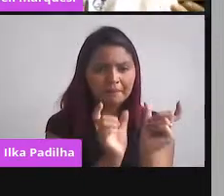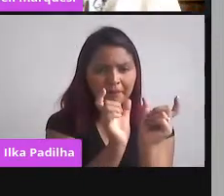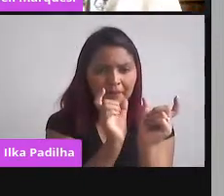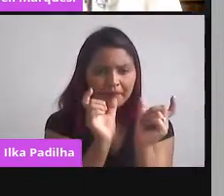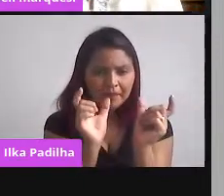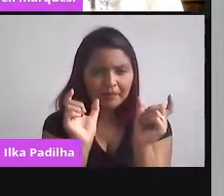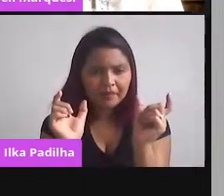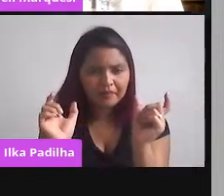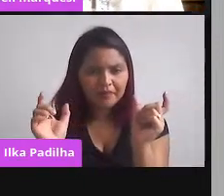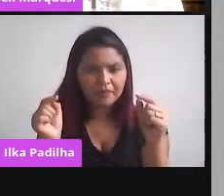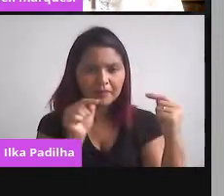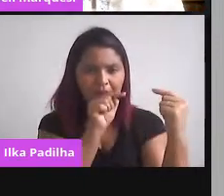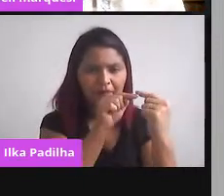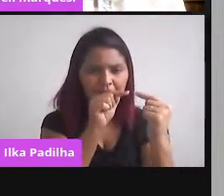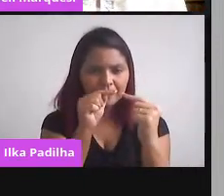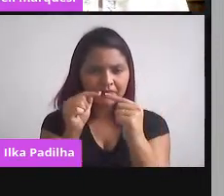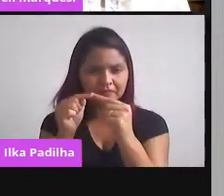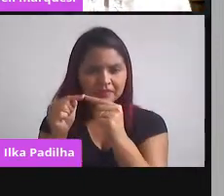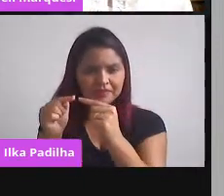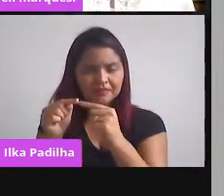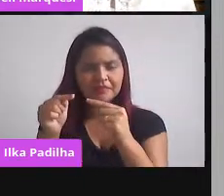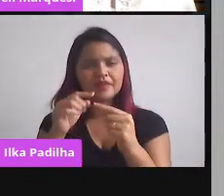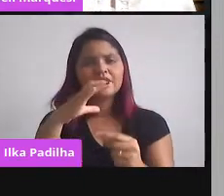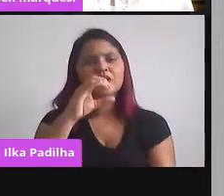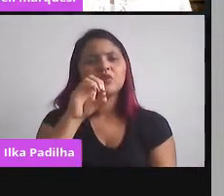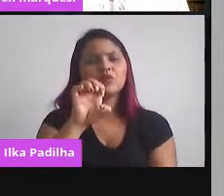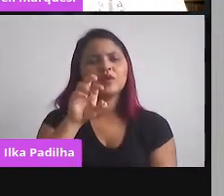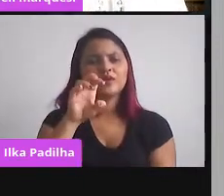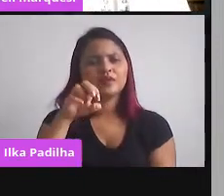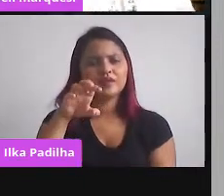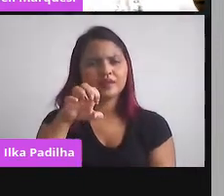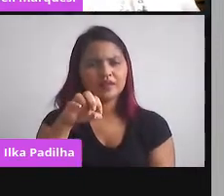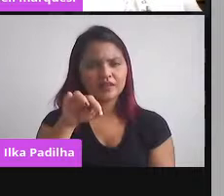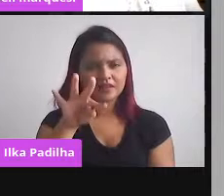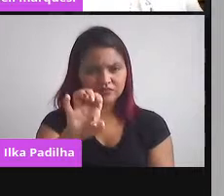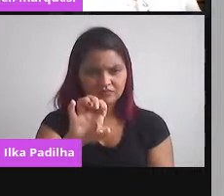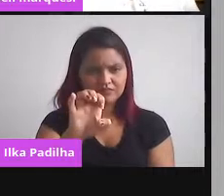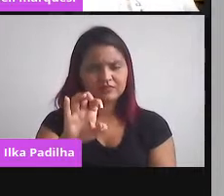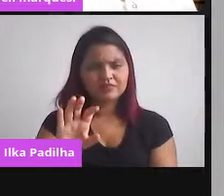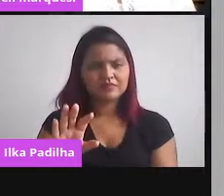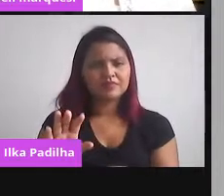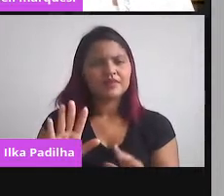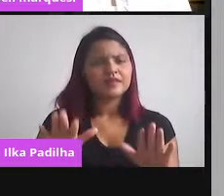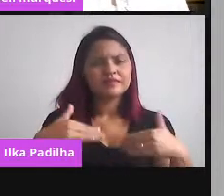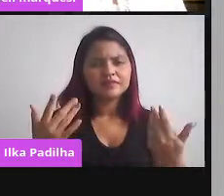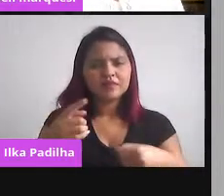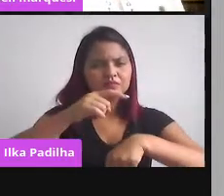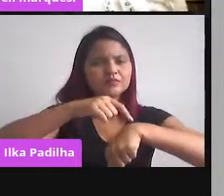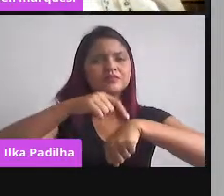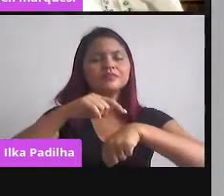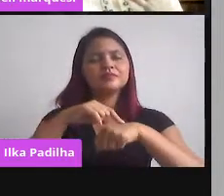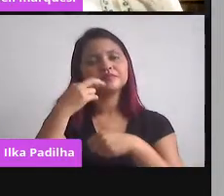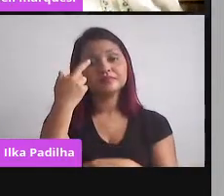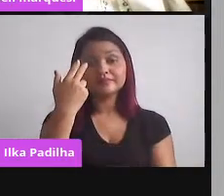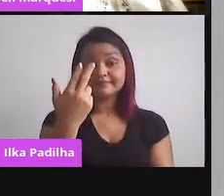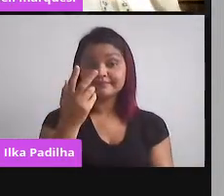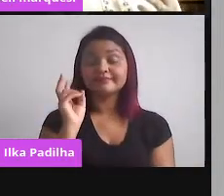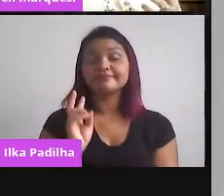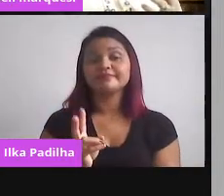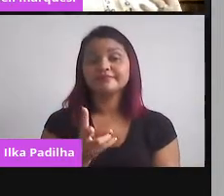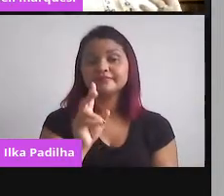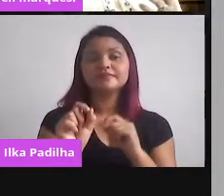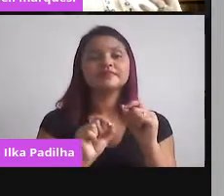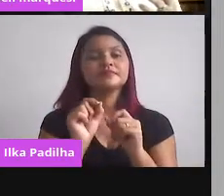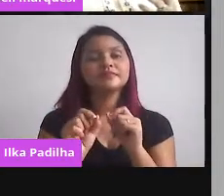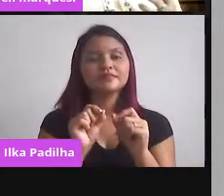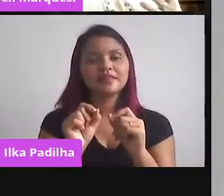sequências coerentes de enunciados. Então, em qualquer momento da nossa história aí, sempre o